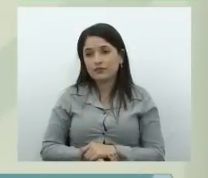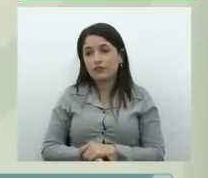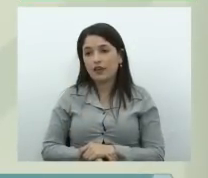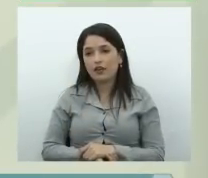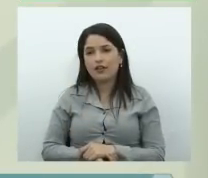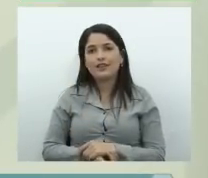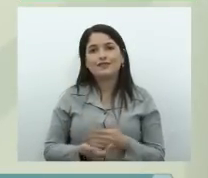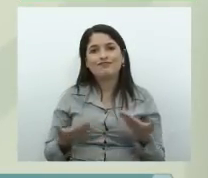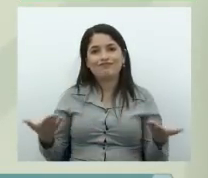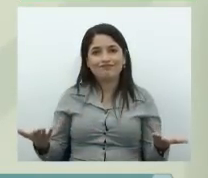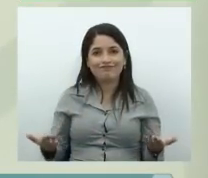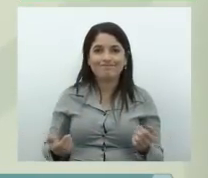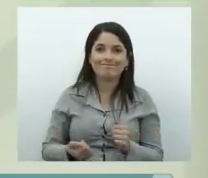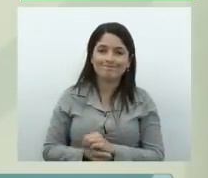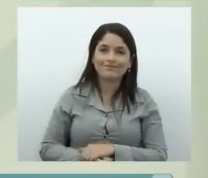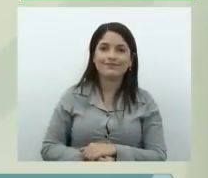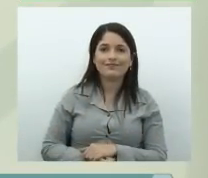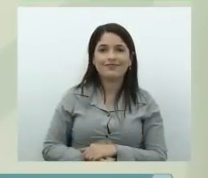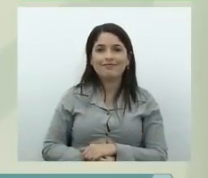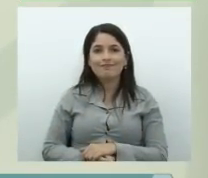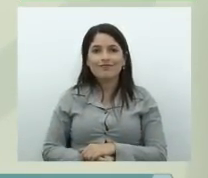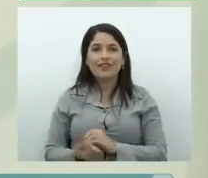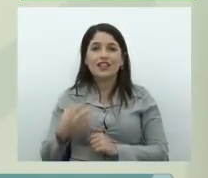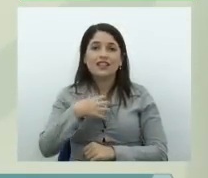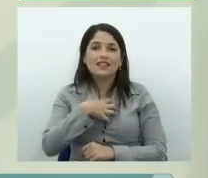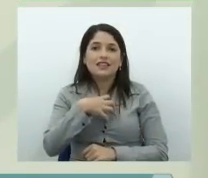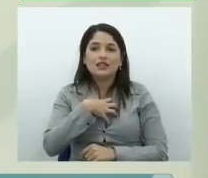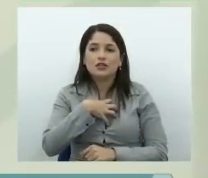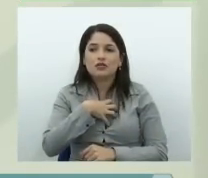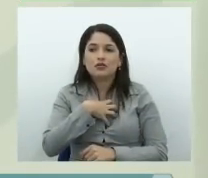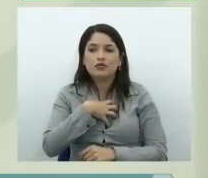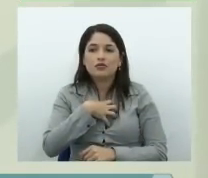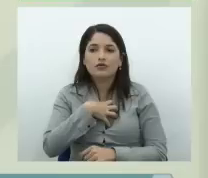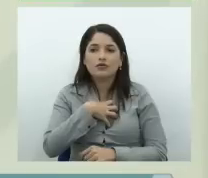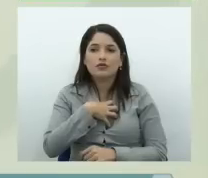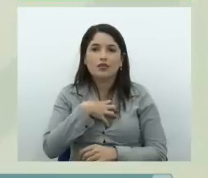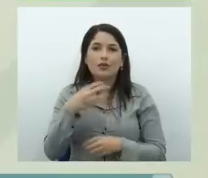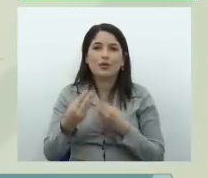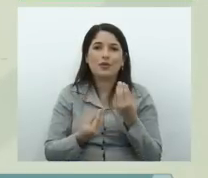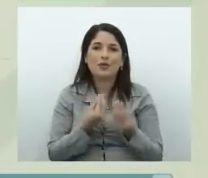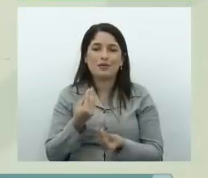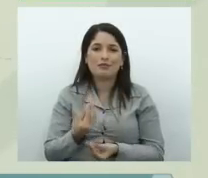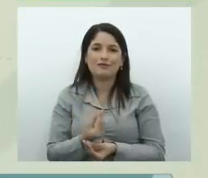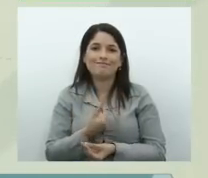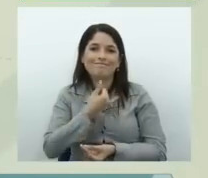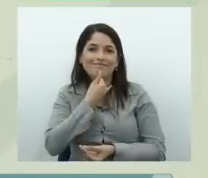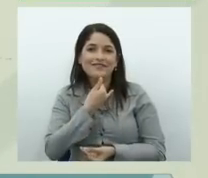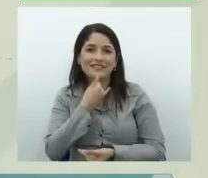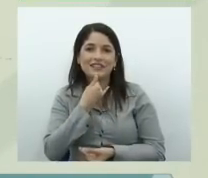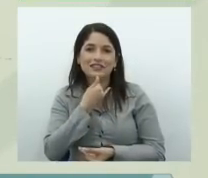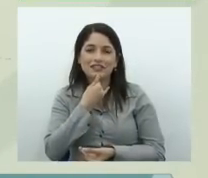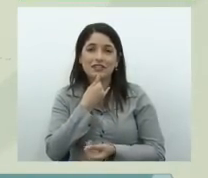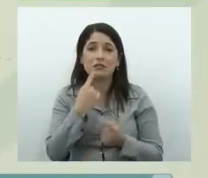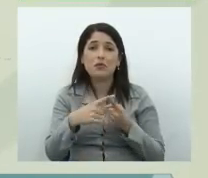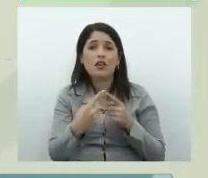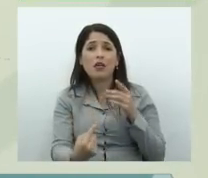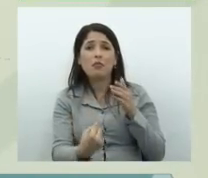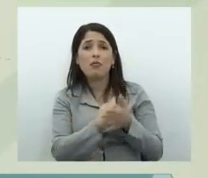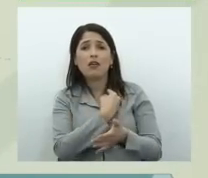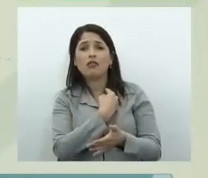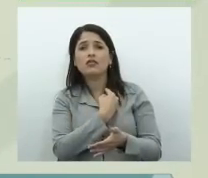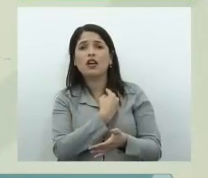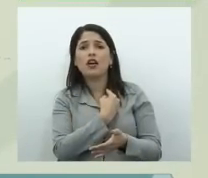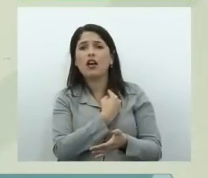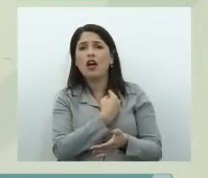fico entristecido de não ter uma pergunta que trate dos problemas que a cidade realmente possui, que